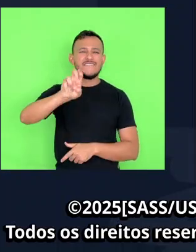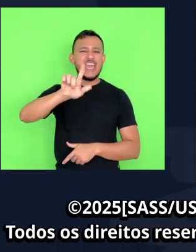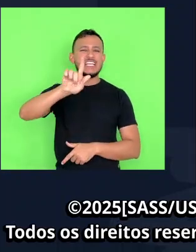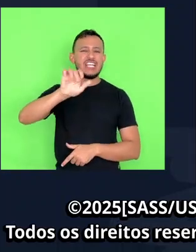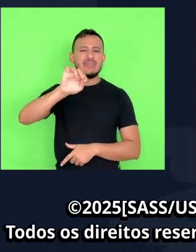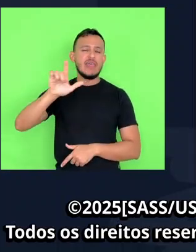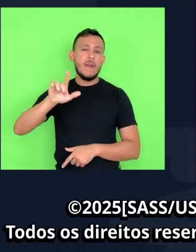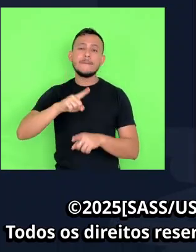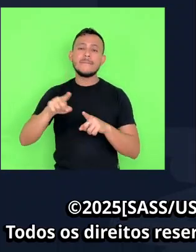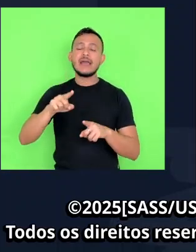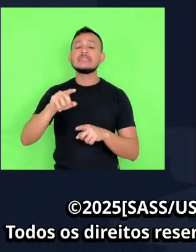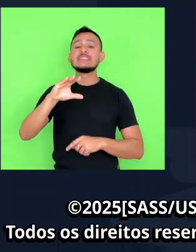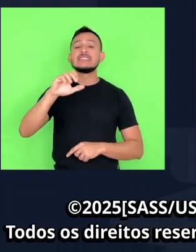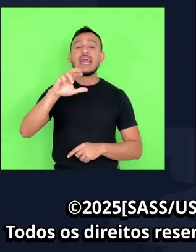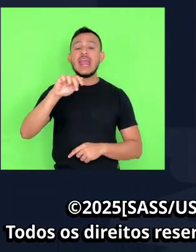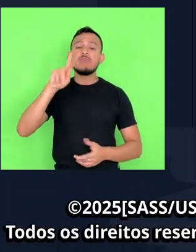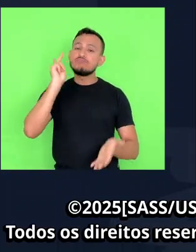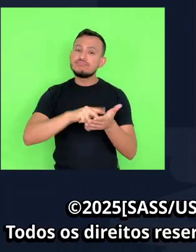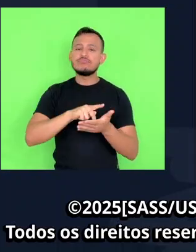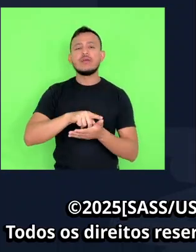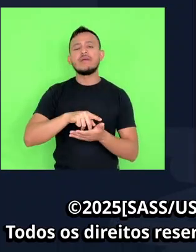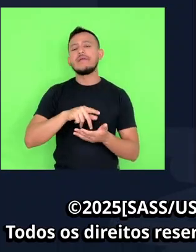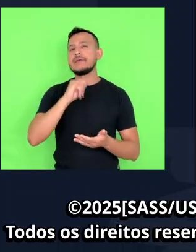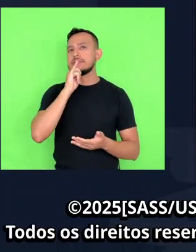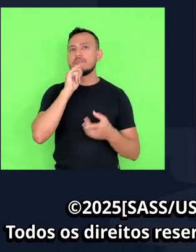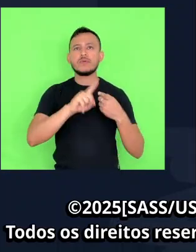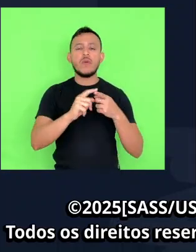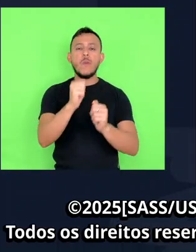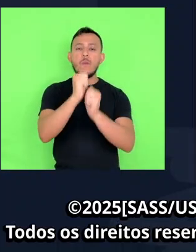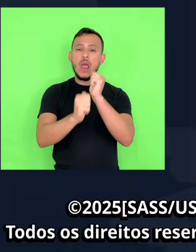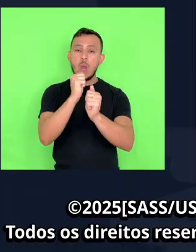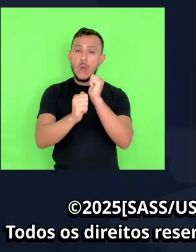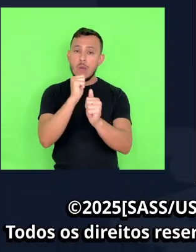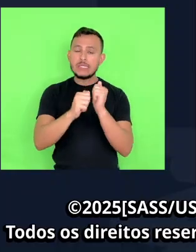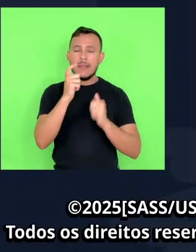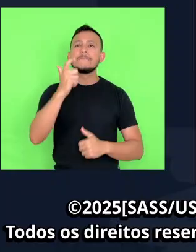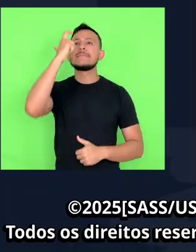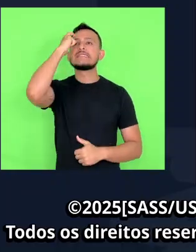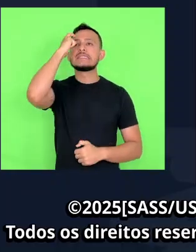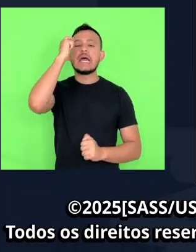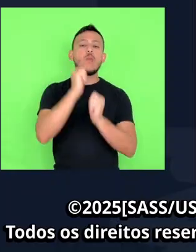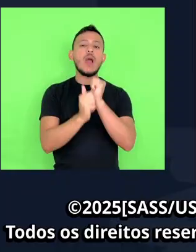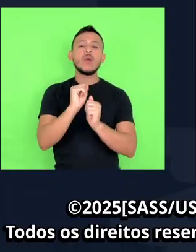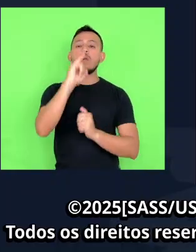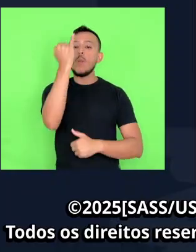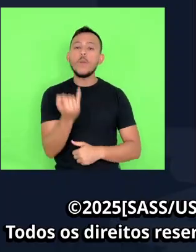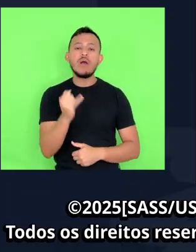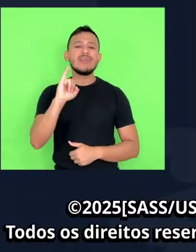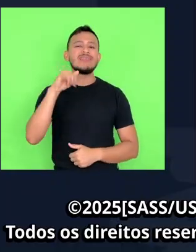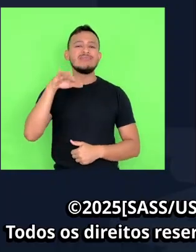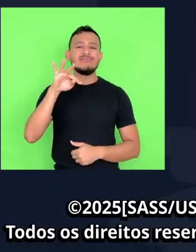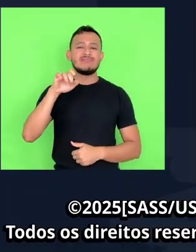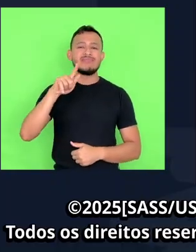cereais refinados, os cereais integrais. Arroz, vamos pensar no arroz integral, não no